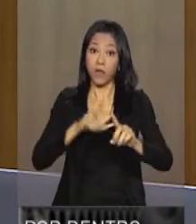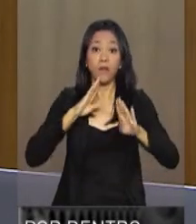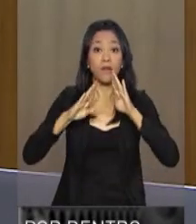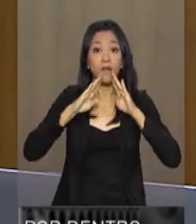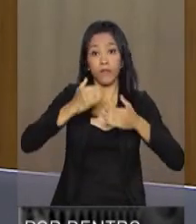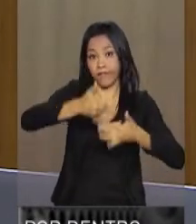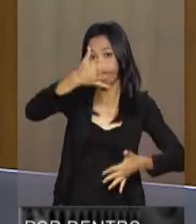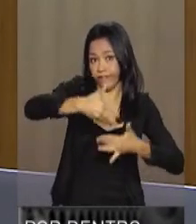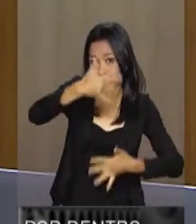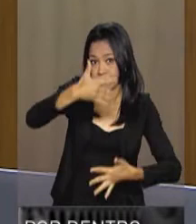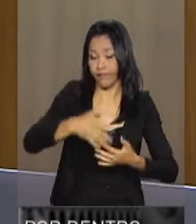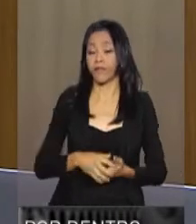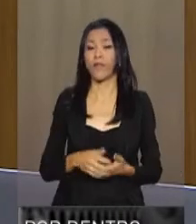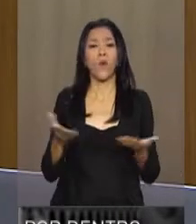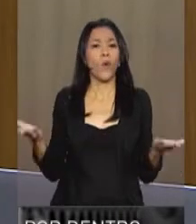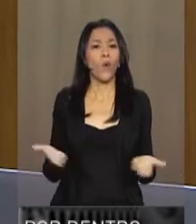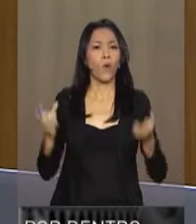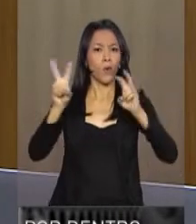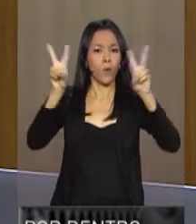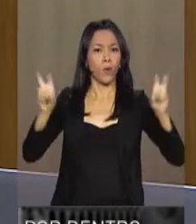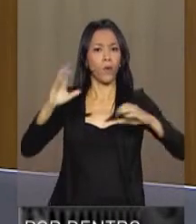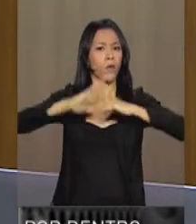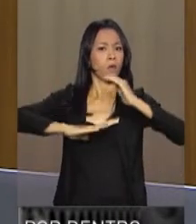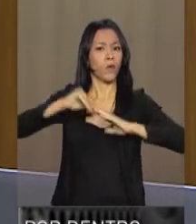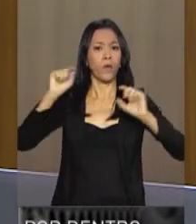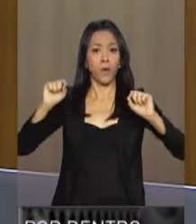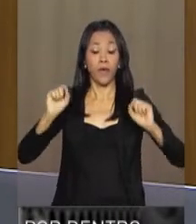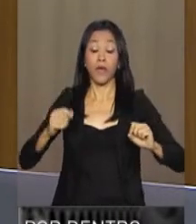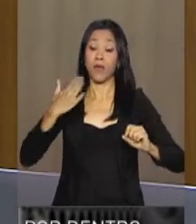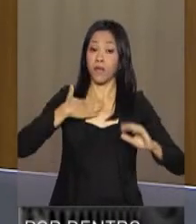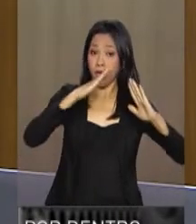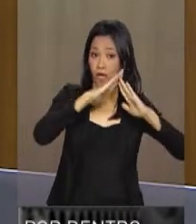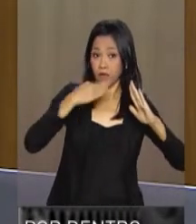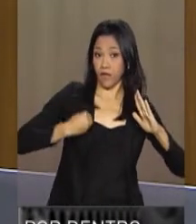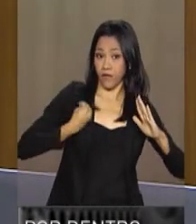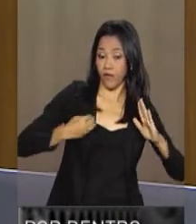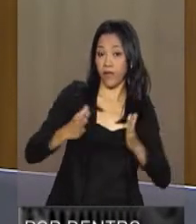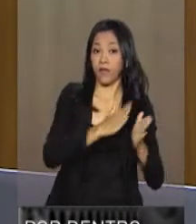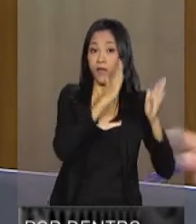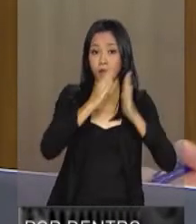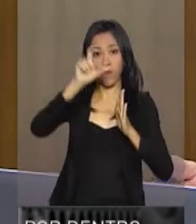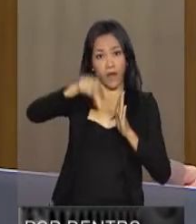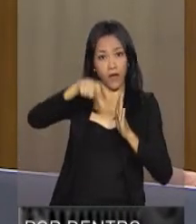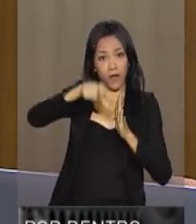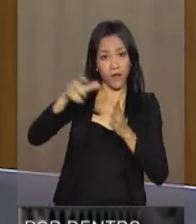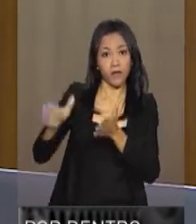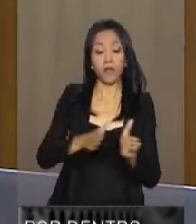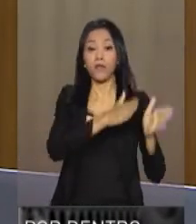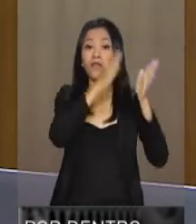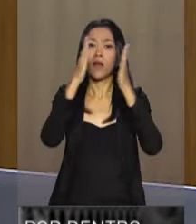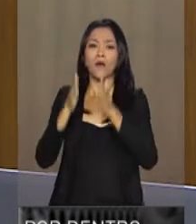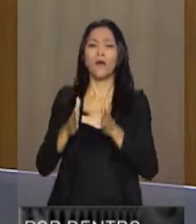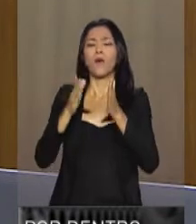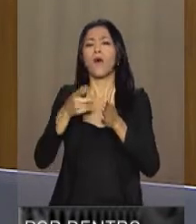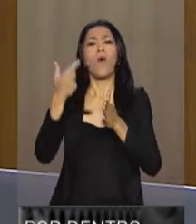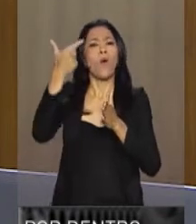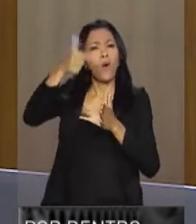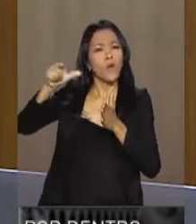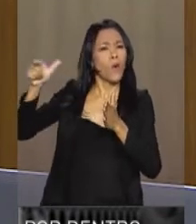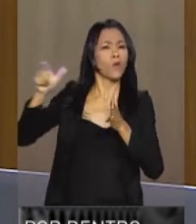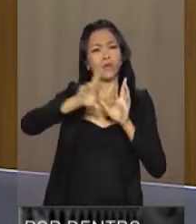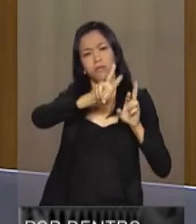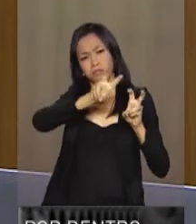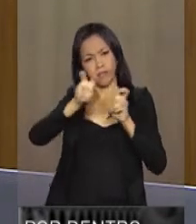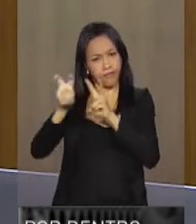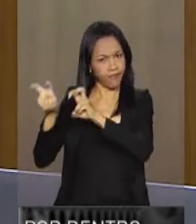de hoje vamos falar sobre o minha casa minha vida o cartão reforma a operação rodovia entre outros assuntos já está no estúdio aqui com a